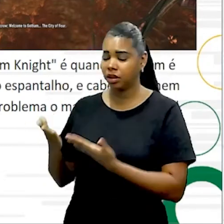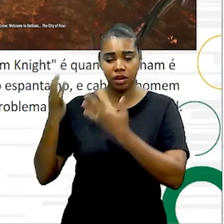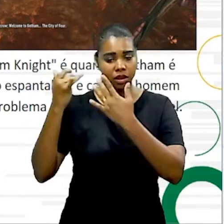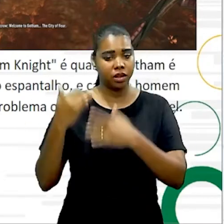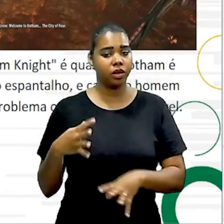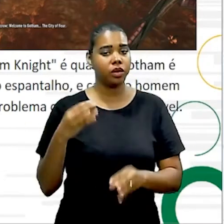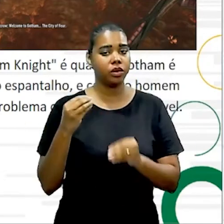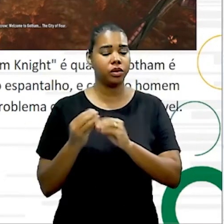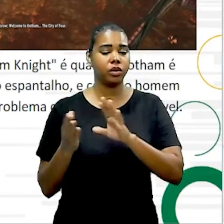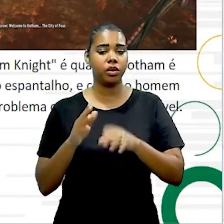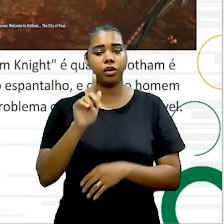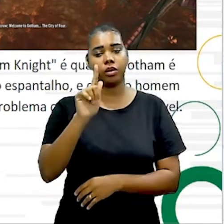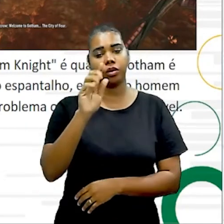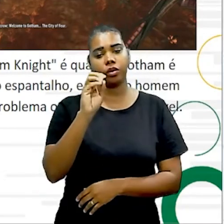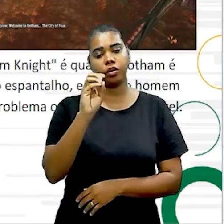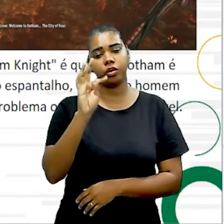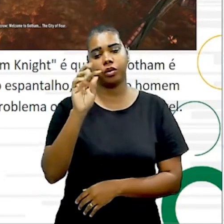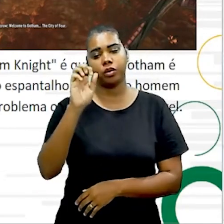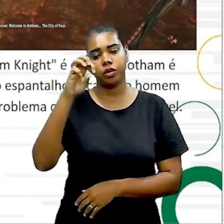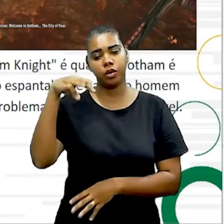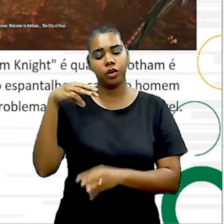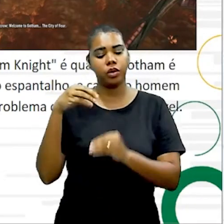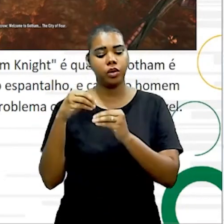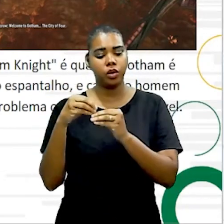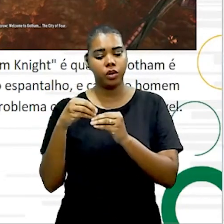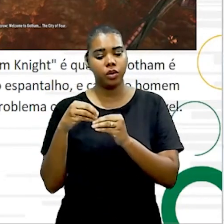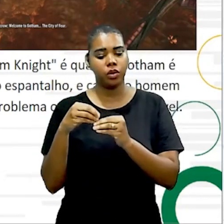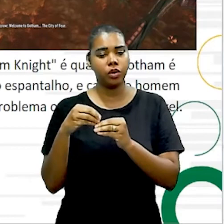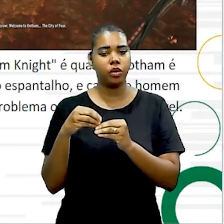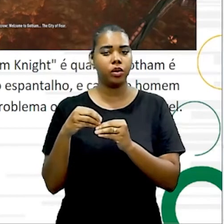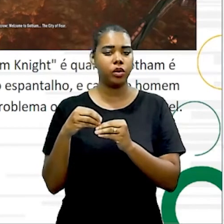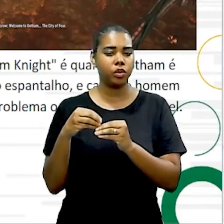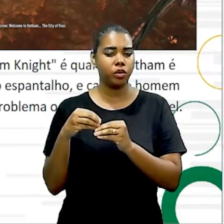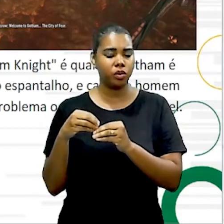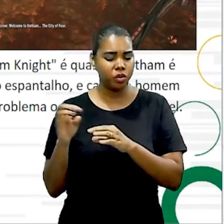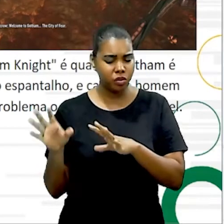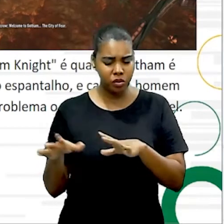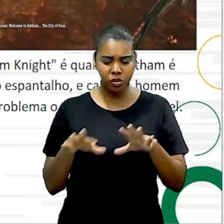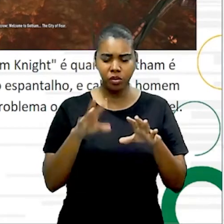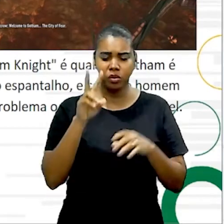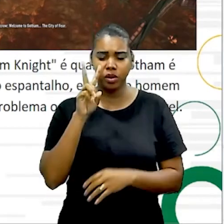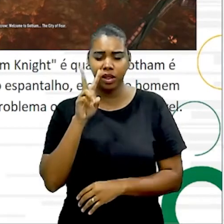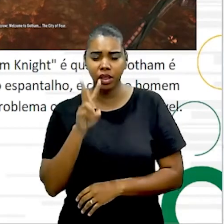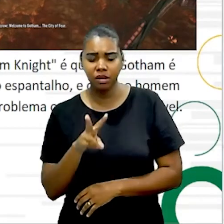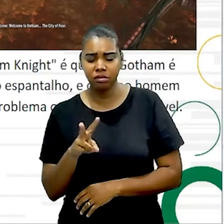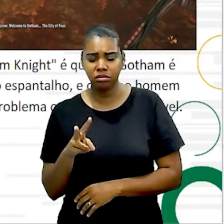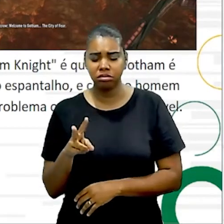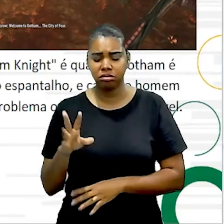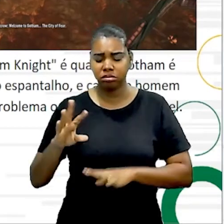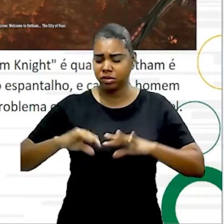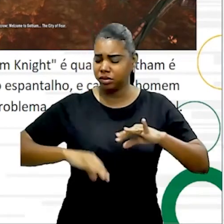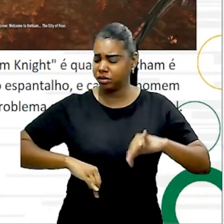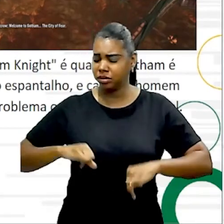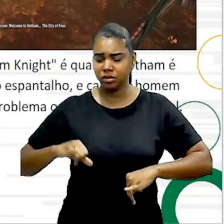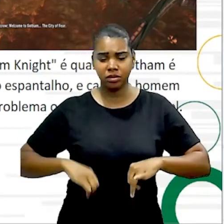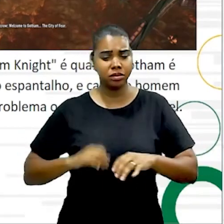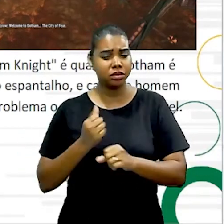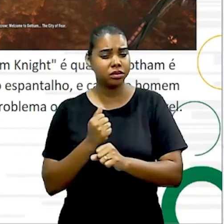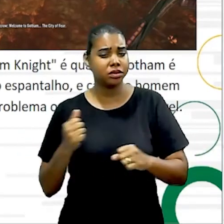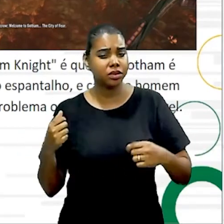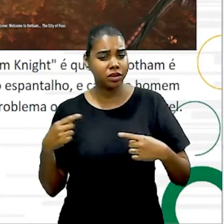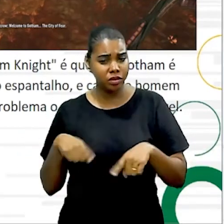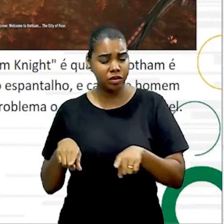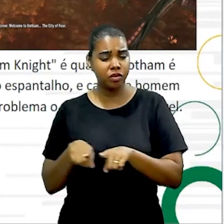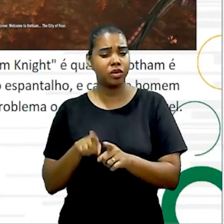quando Gotham é inundada pelo gás do espantalho. Você tem uma provação muito grande, isso força muito o